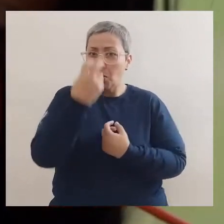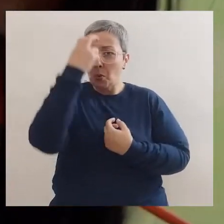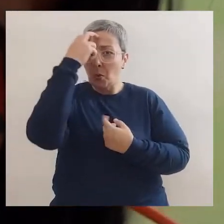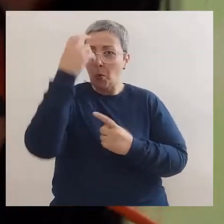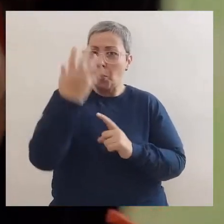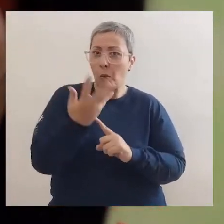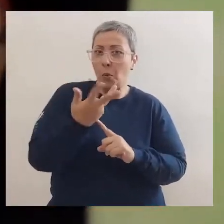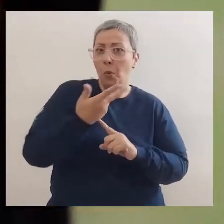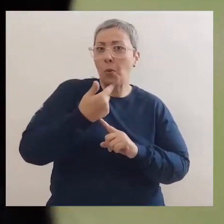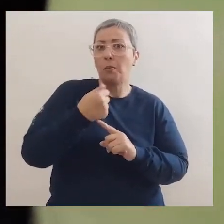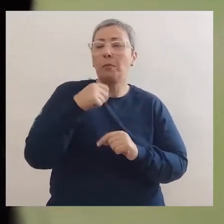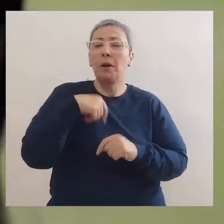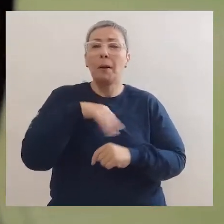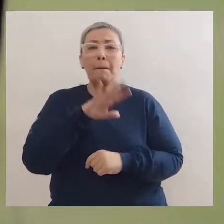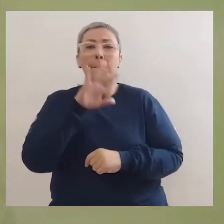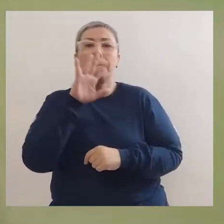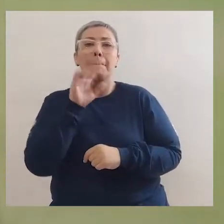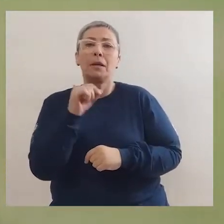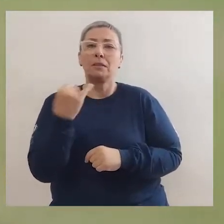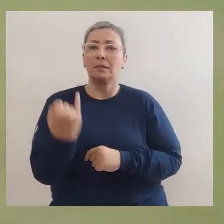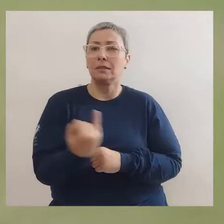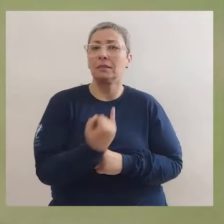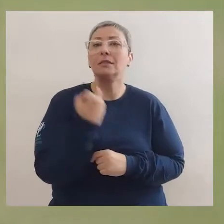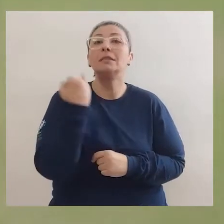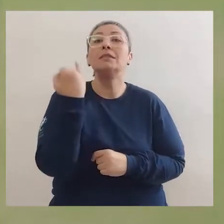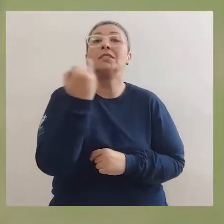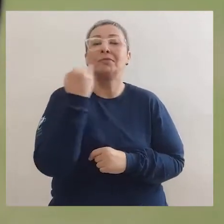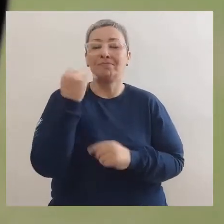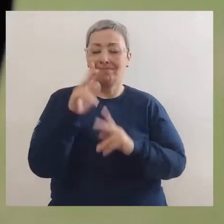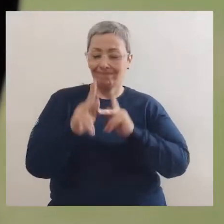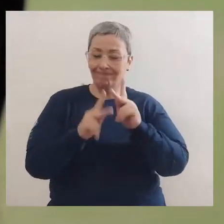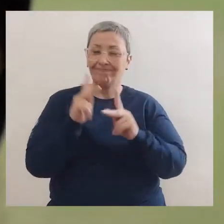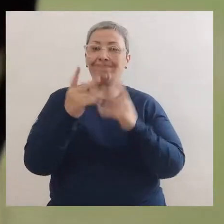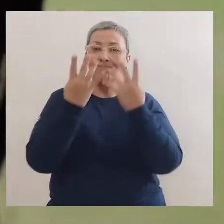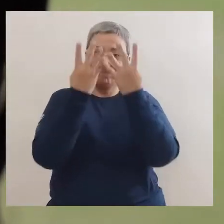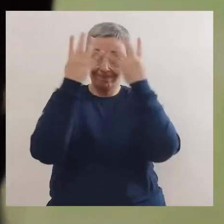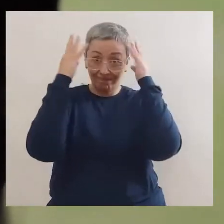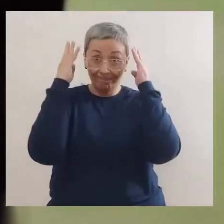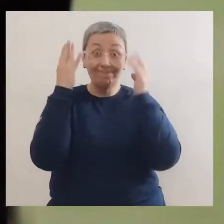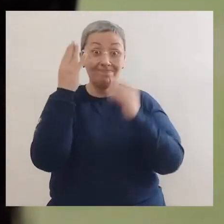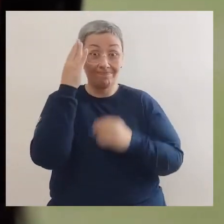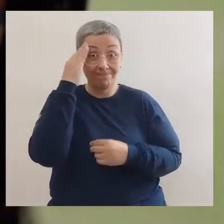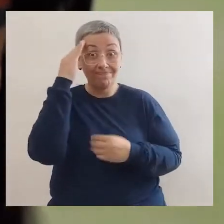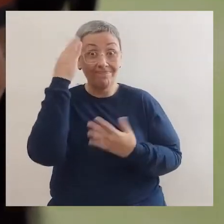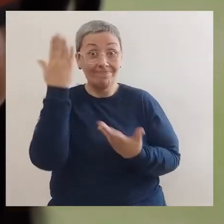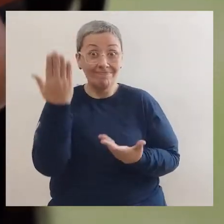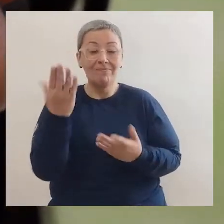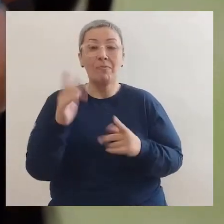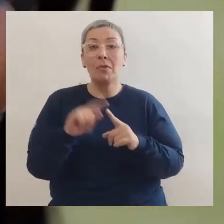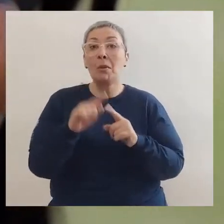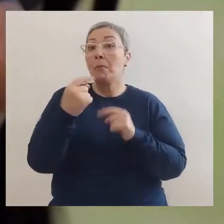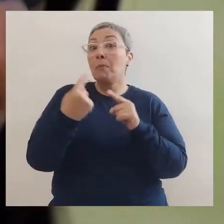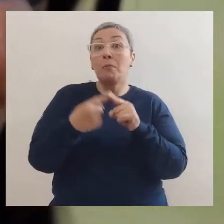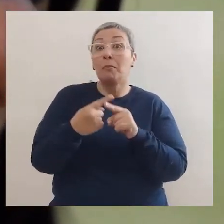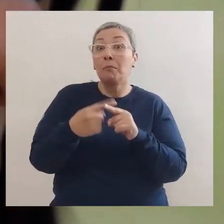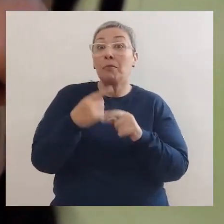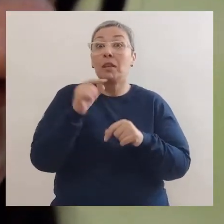de manifestação cultural e artísticas mais importante para os povos indígenas,